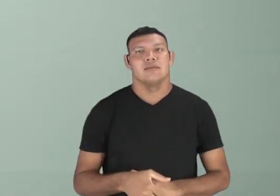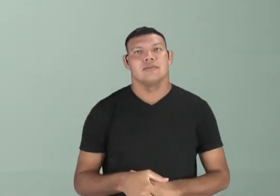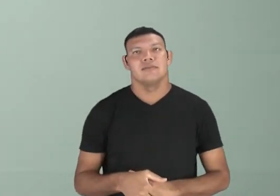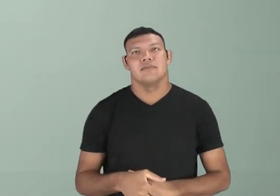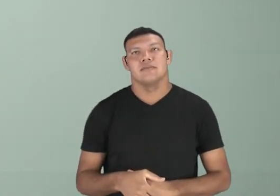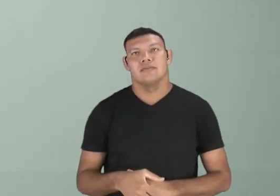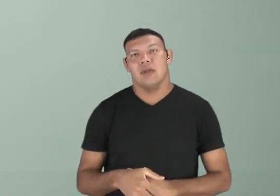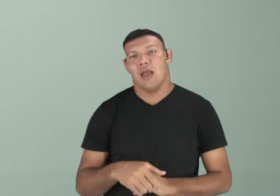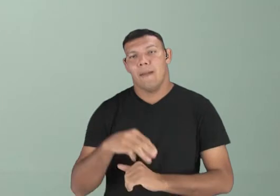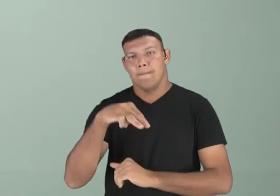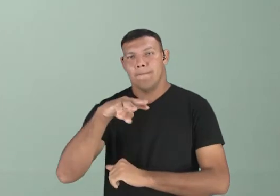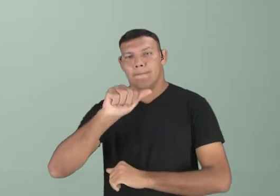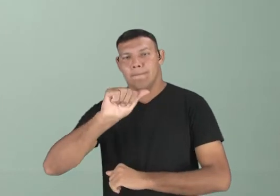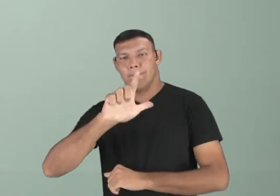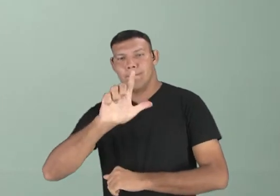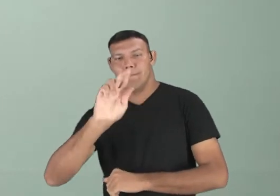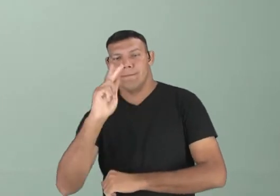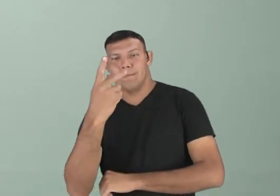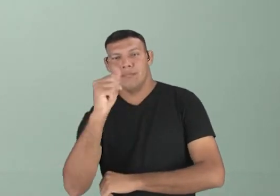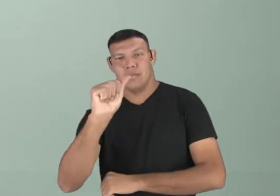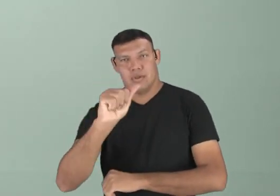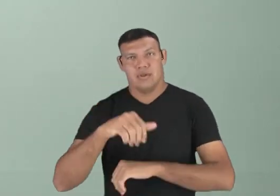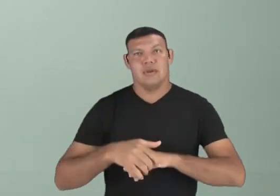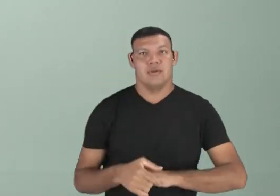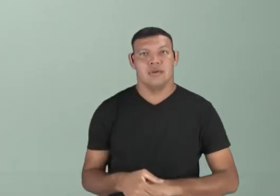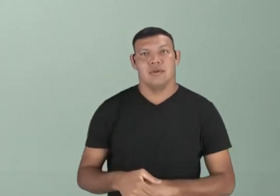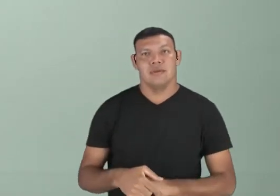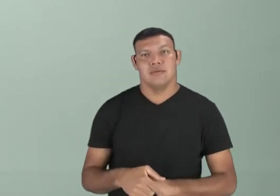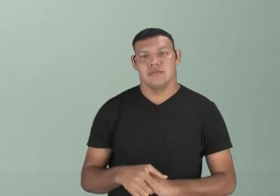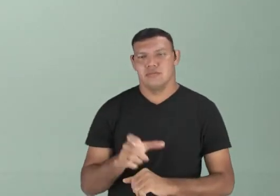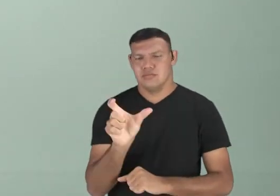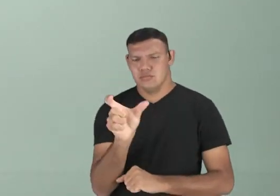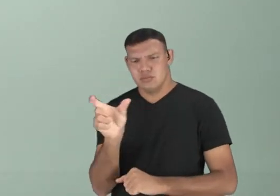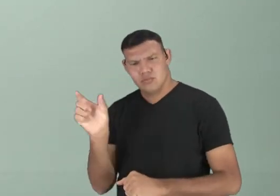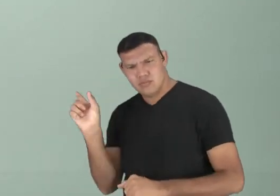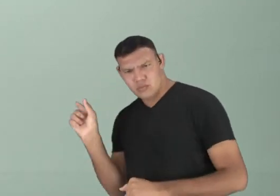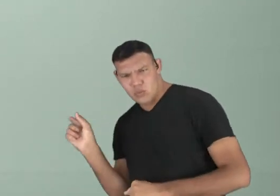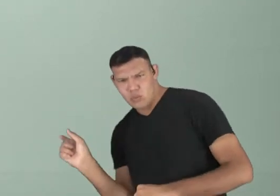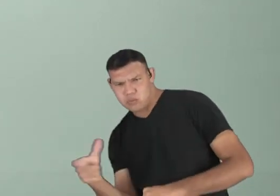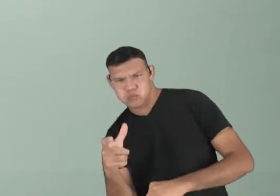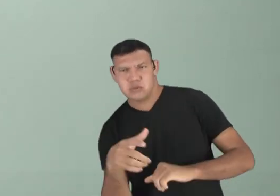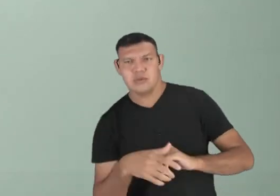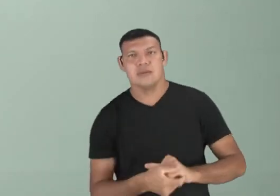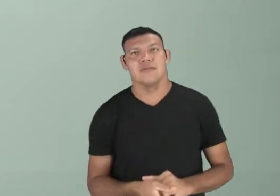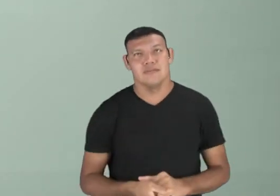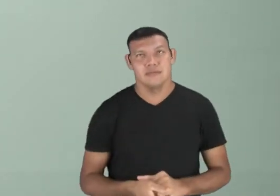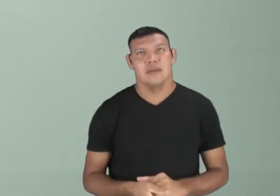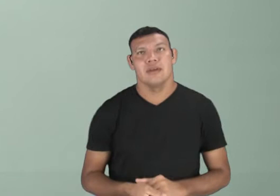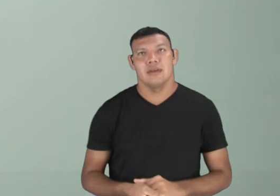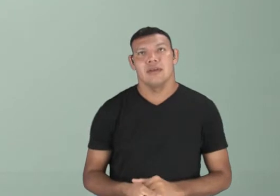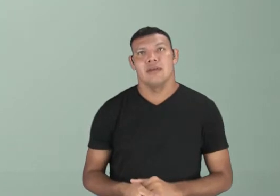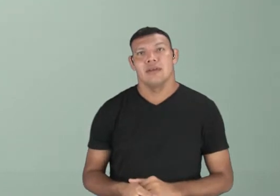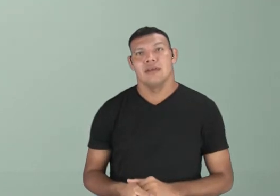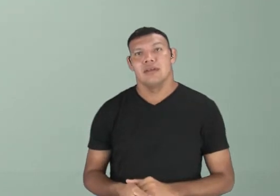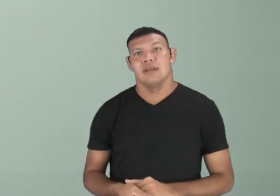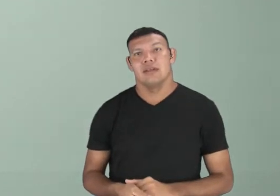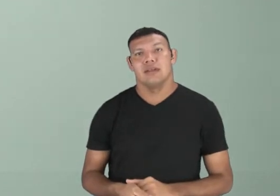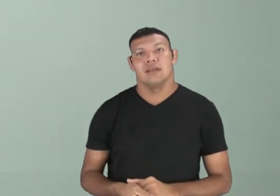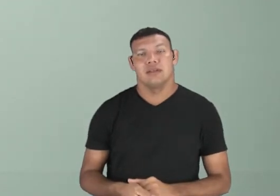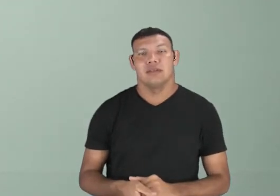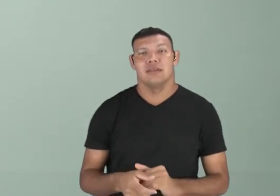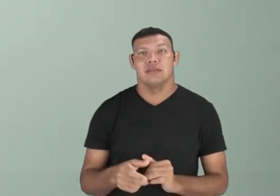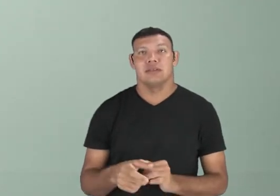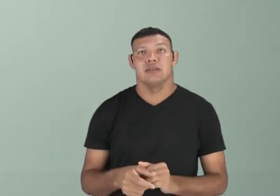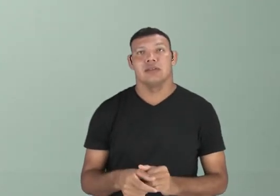da malha, tá, galerinha? Consiste em jogar um disco, arremessar um disco, e fazer com que esse disco caia dentro de um